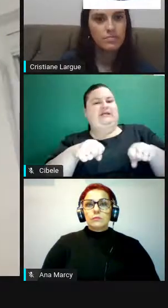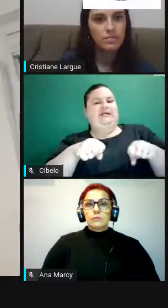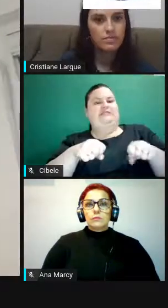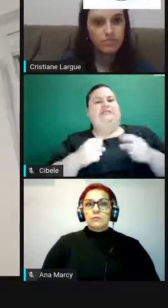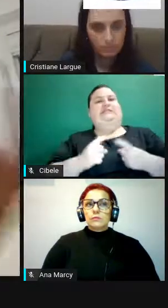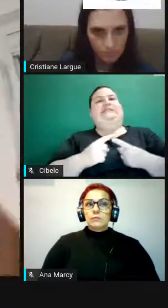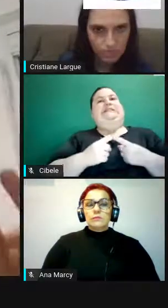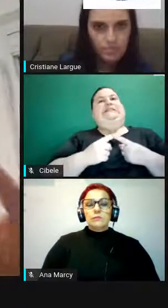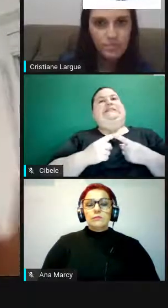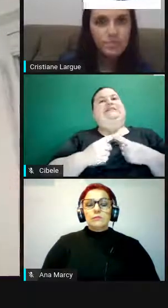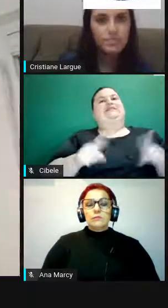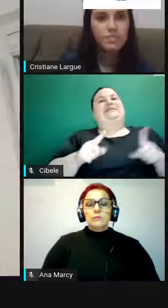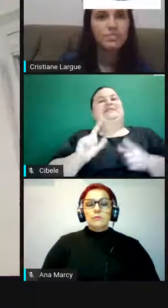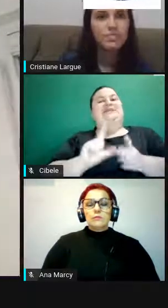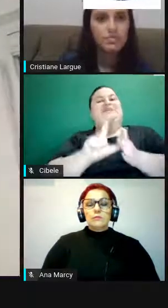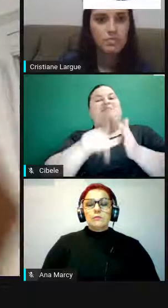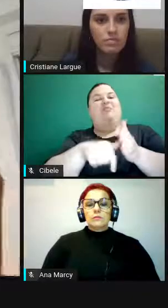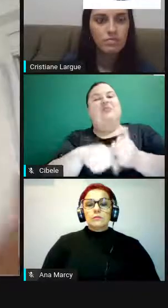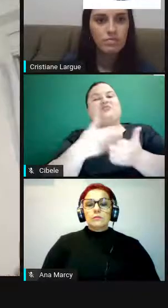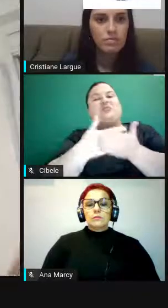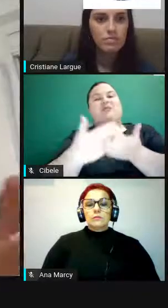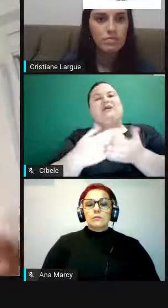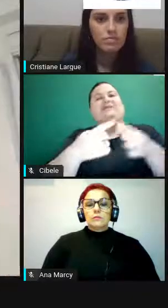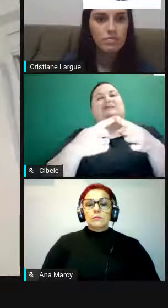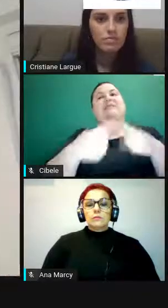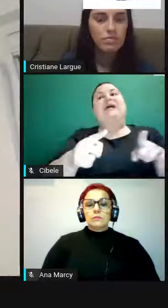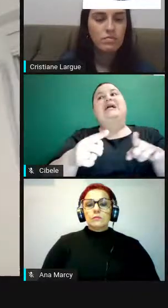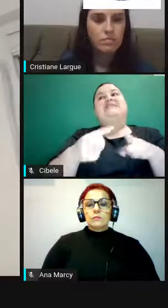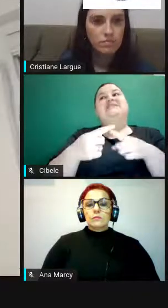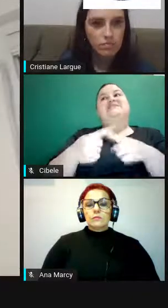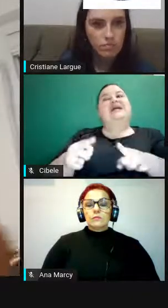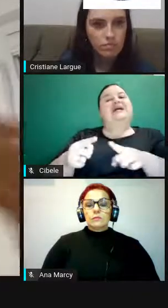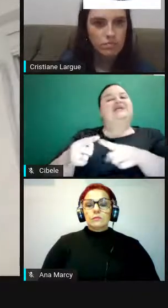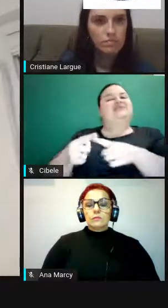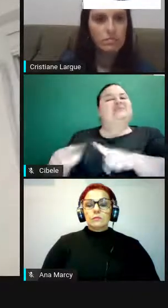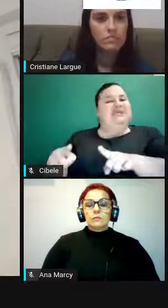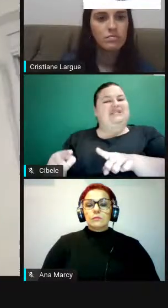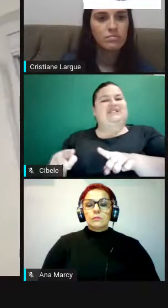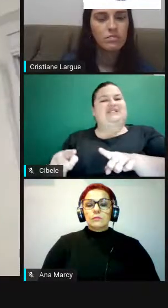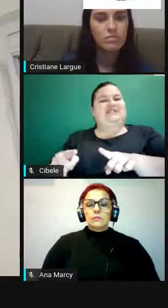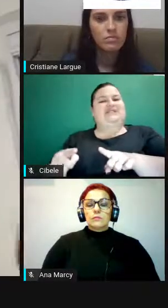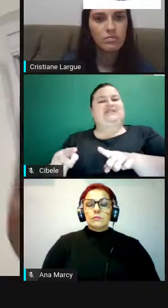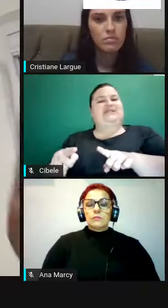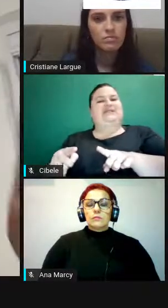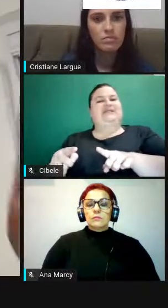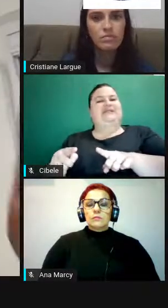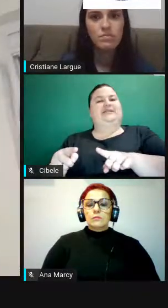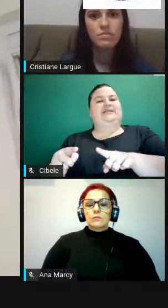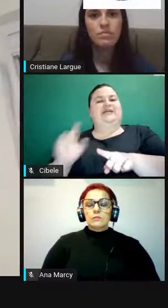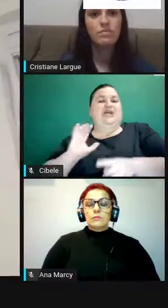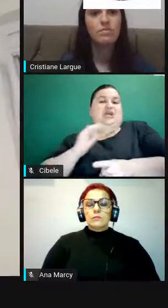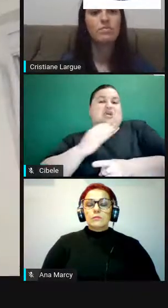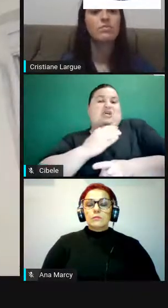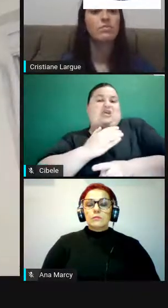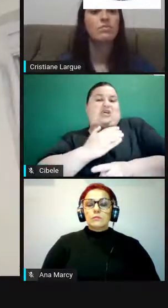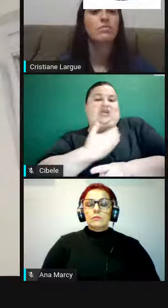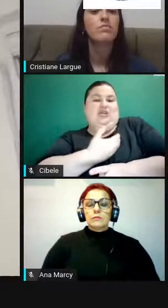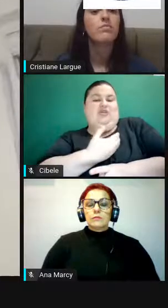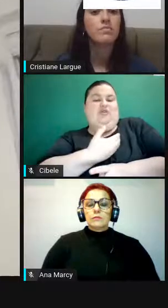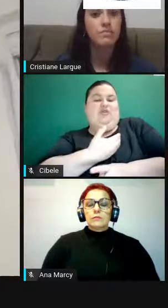depois daí os Ah mas não sei que mas não sei ter todos esses Marques nós mesmos colocamos para nós a gente precisa